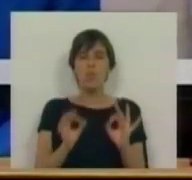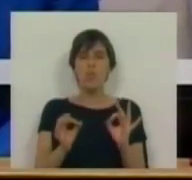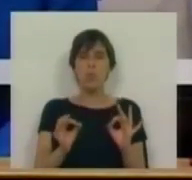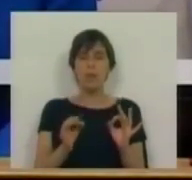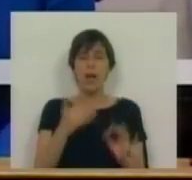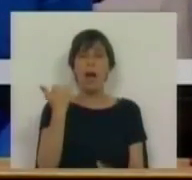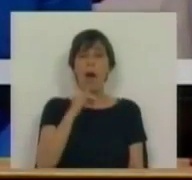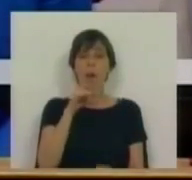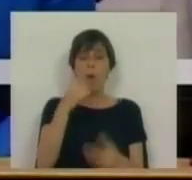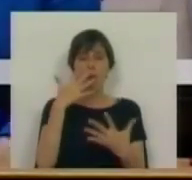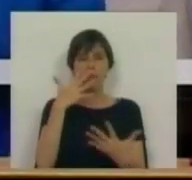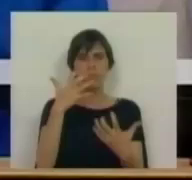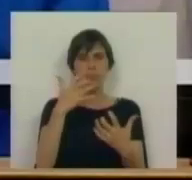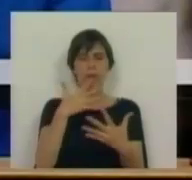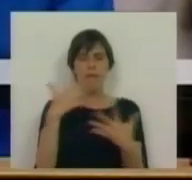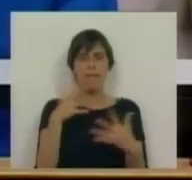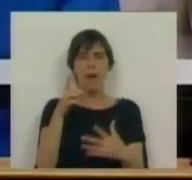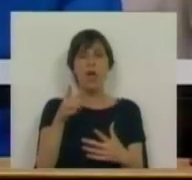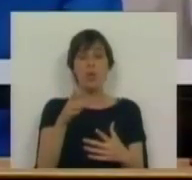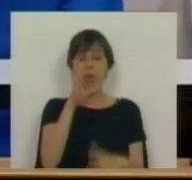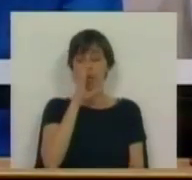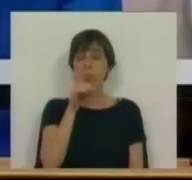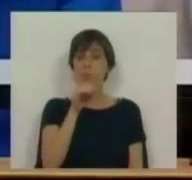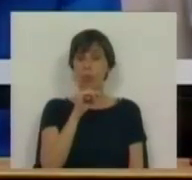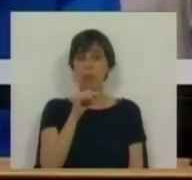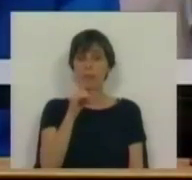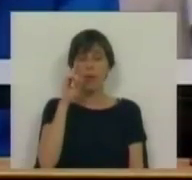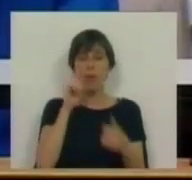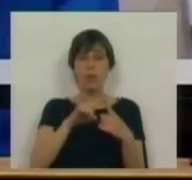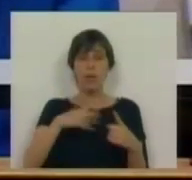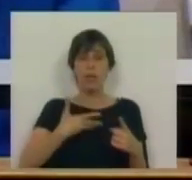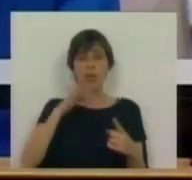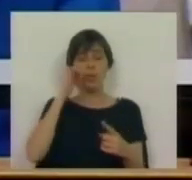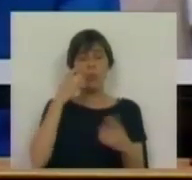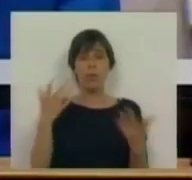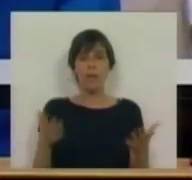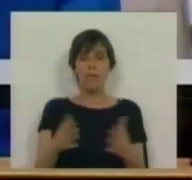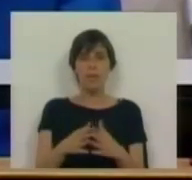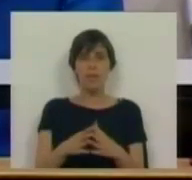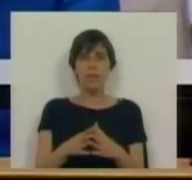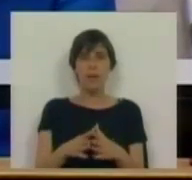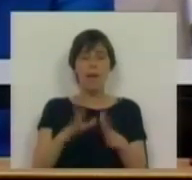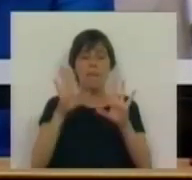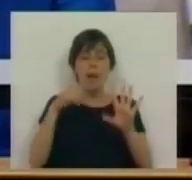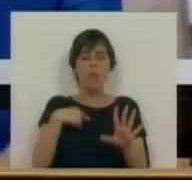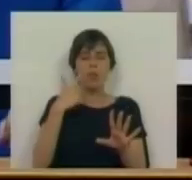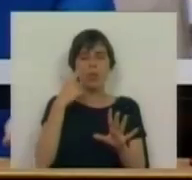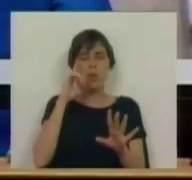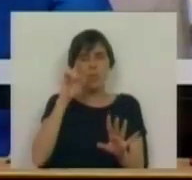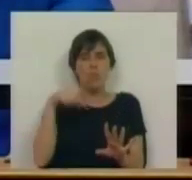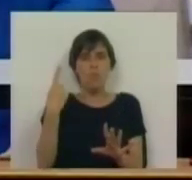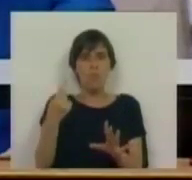com a alegria expressa aqui pela maioria e pelo Governo com as metas do déficit. Mas naquilo que